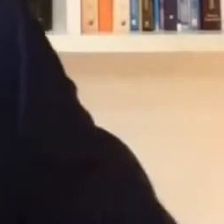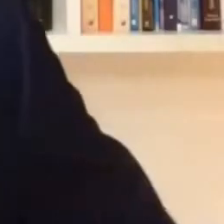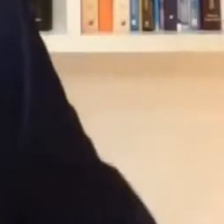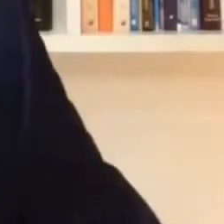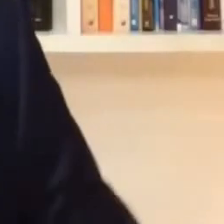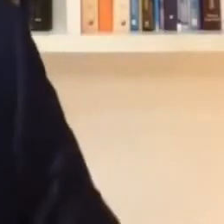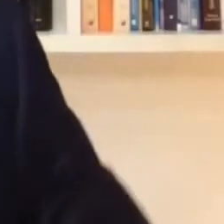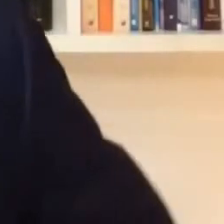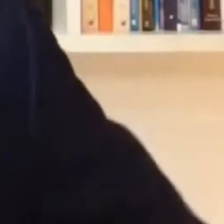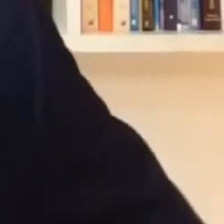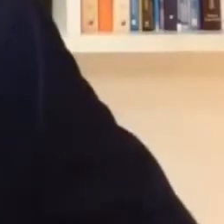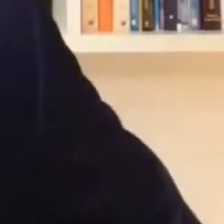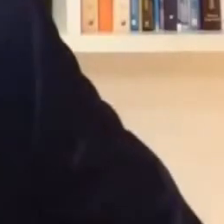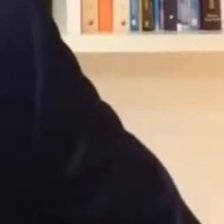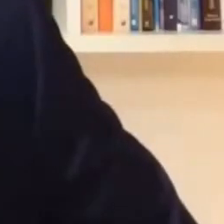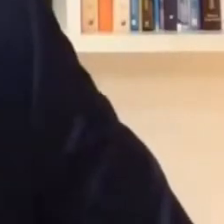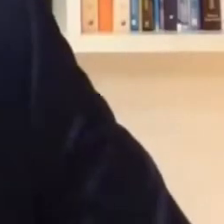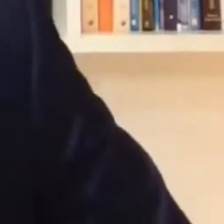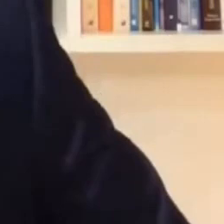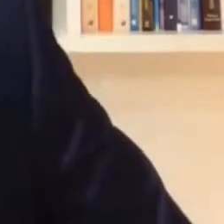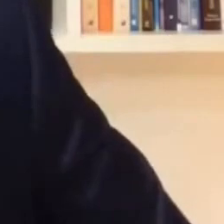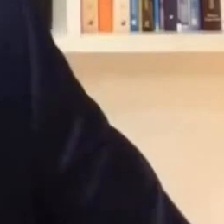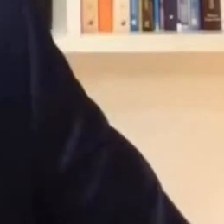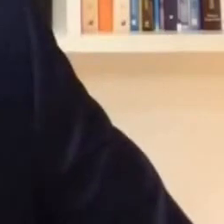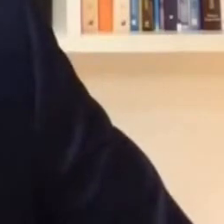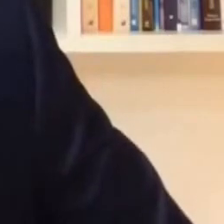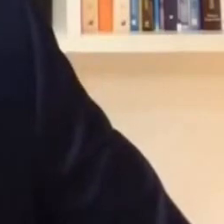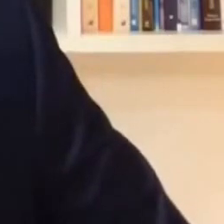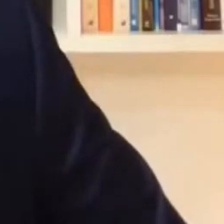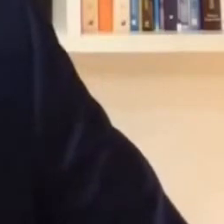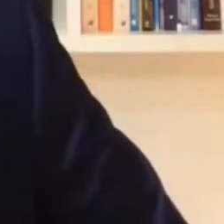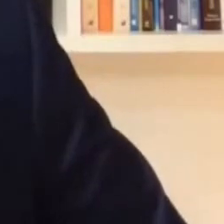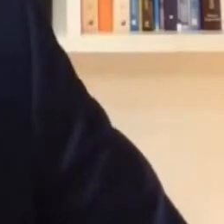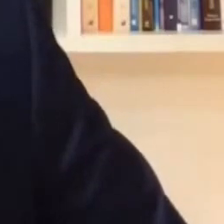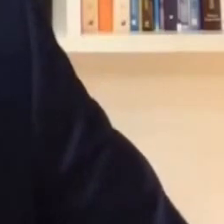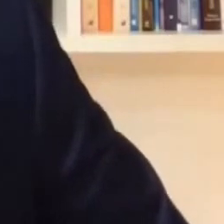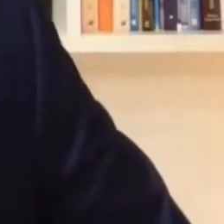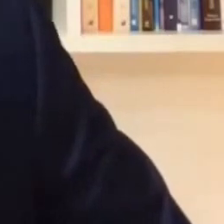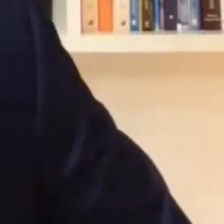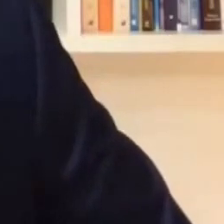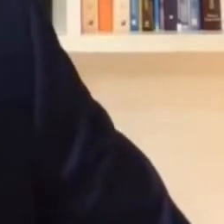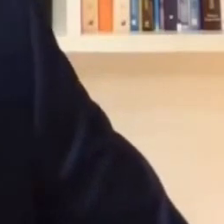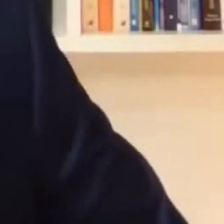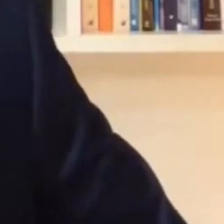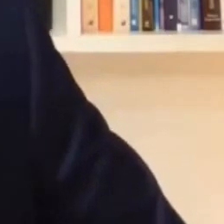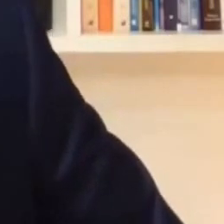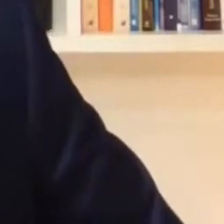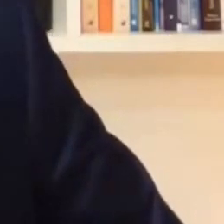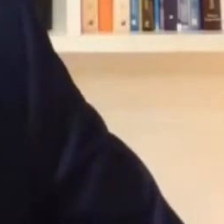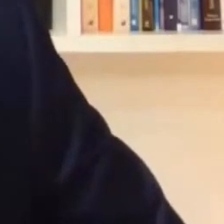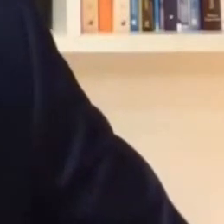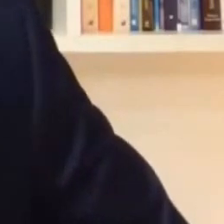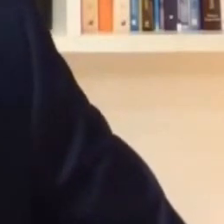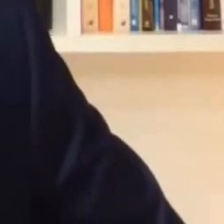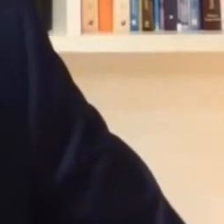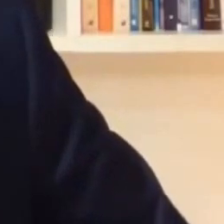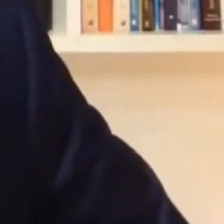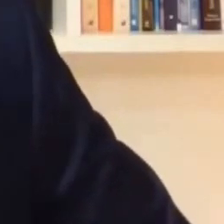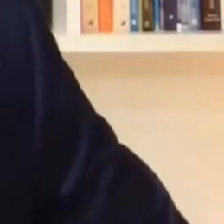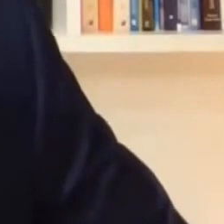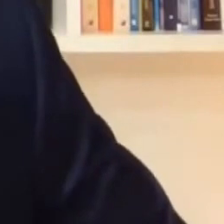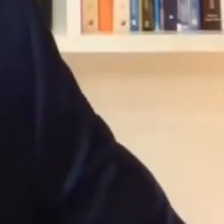amei amei amei que maravilha né esse é um tema empolgante não tem impressionante que mexe com o coração da gente